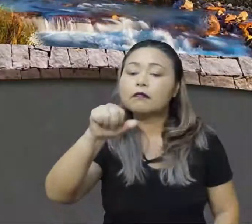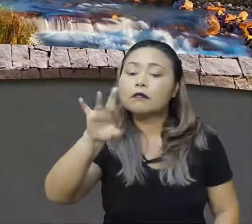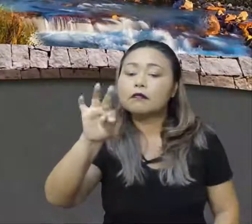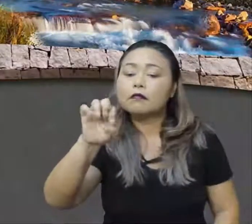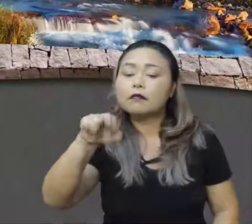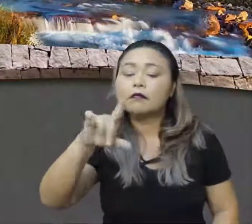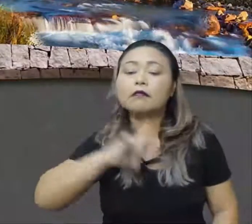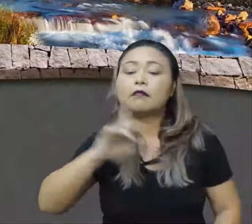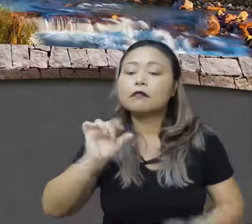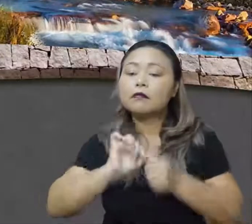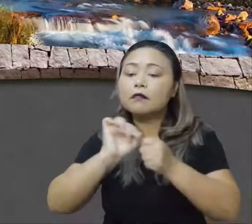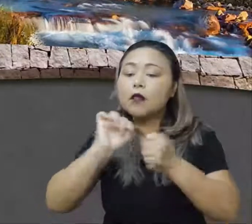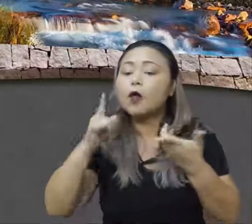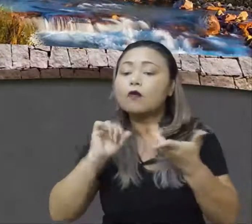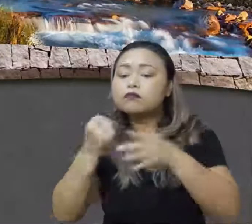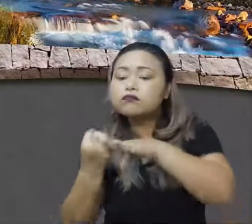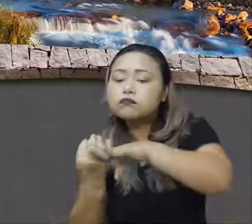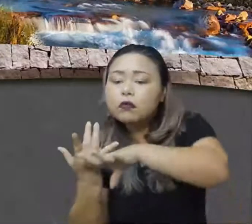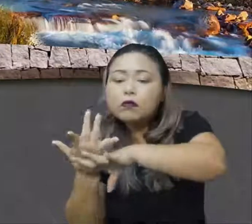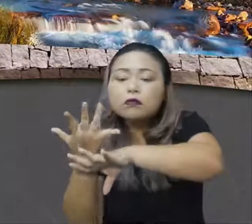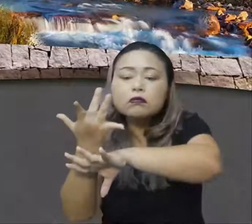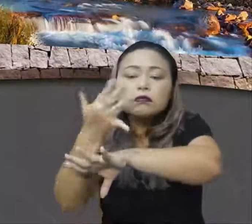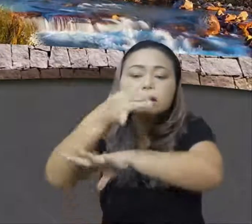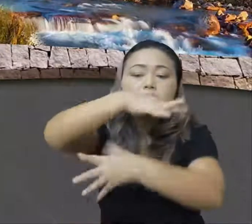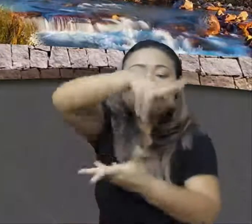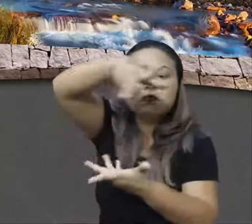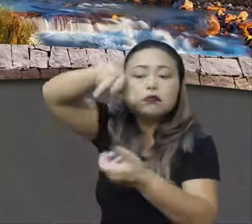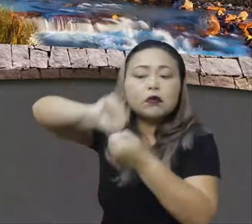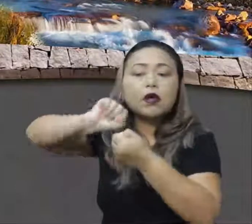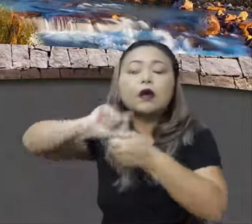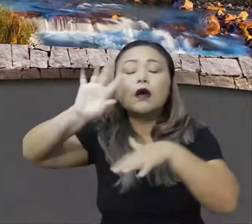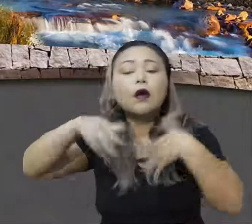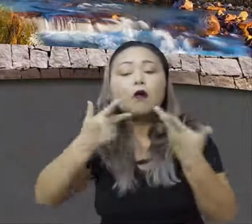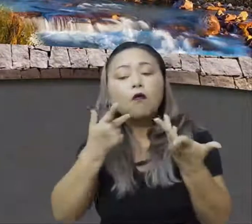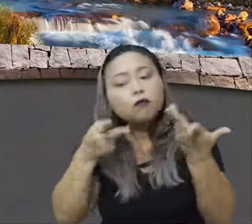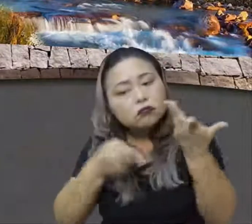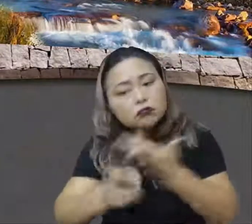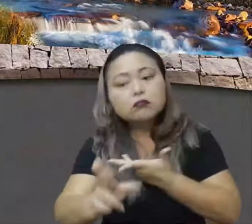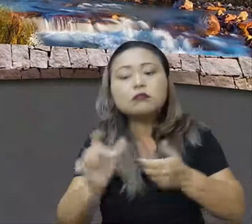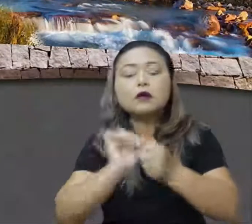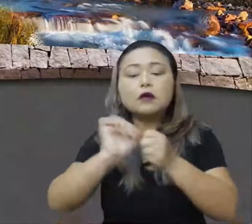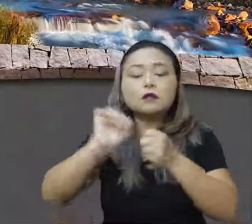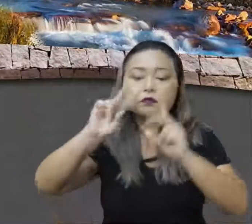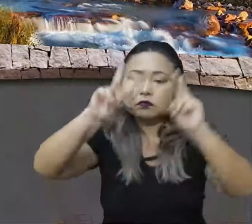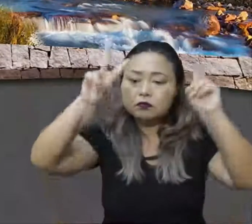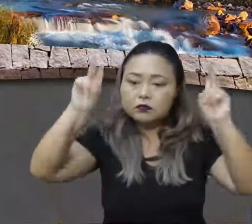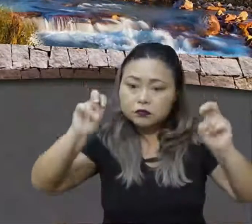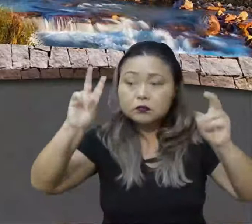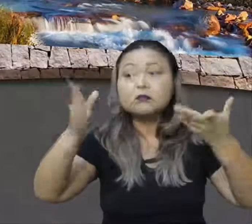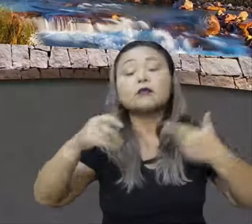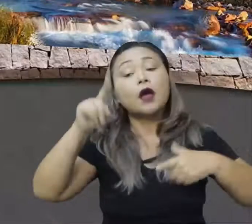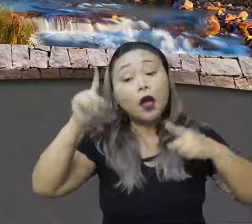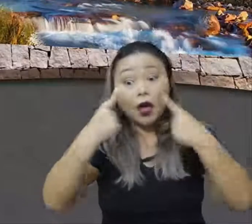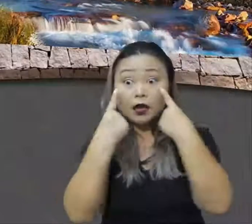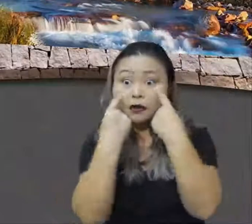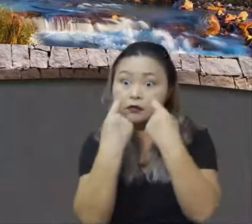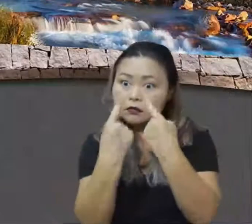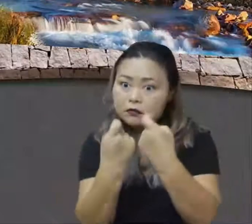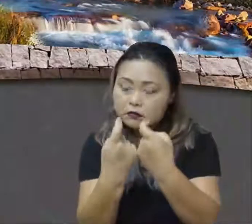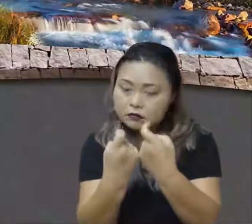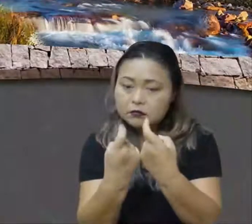sobre a questão do meio ambiente, ok? E nós vamos dar continuidade deste assunto tão interessante,